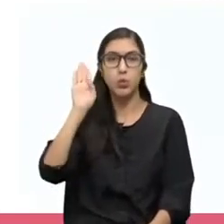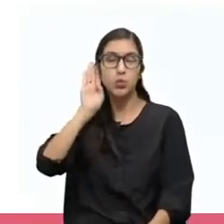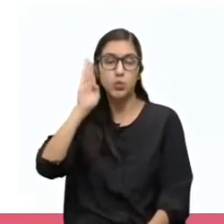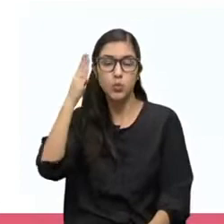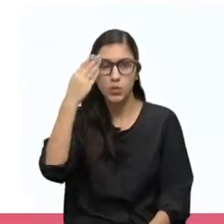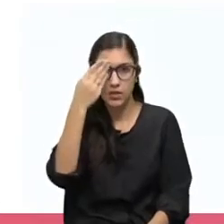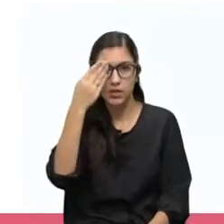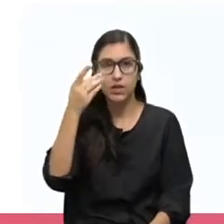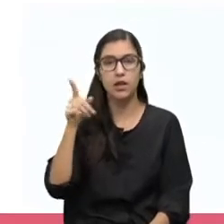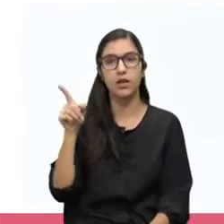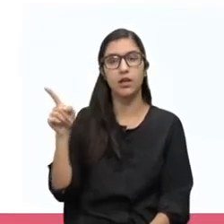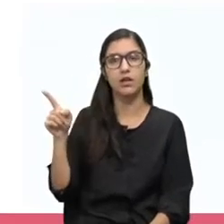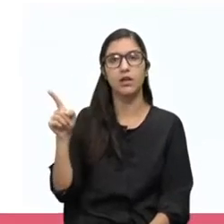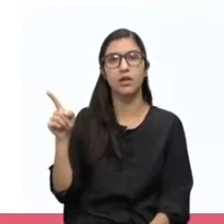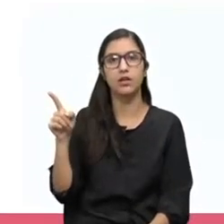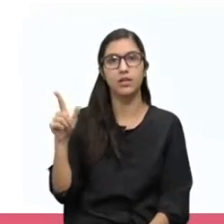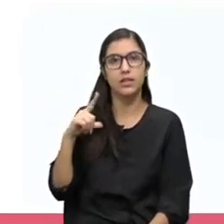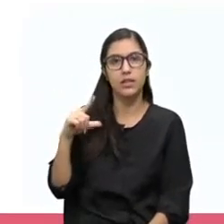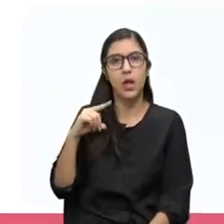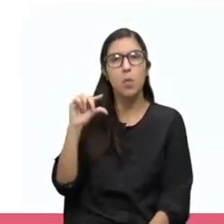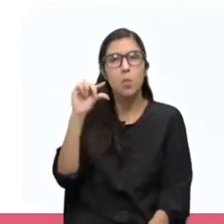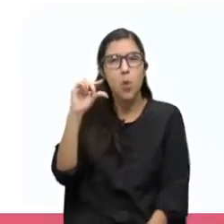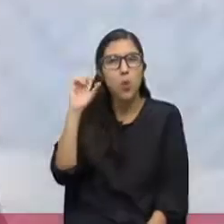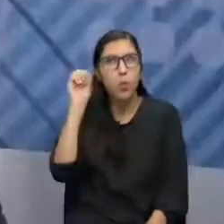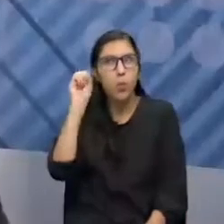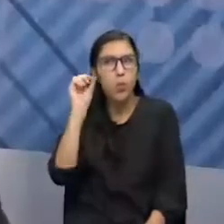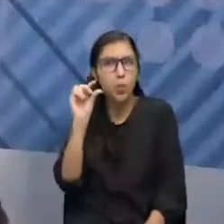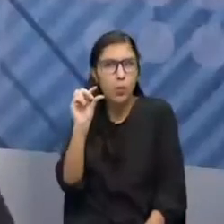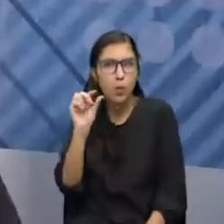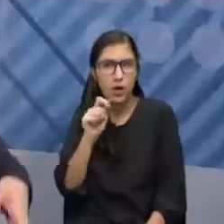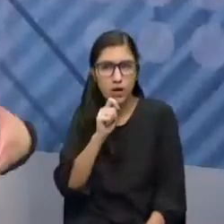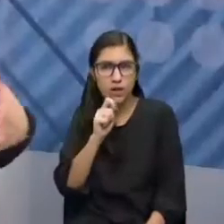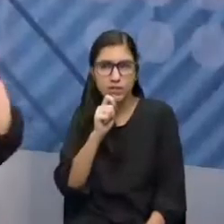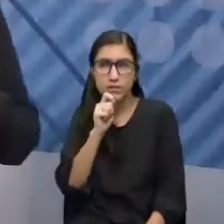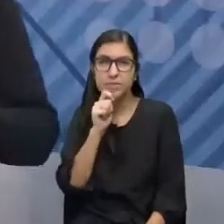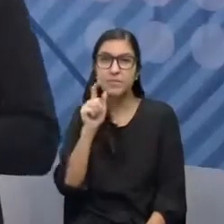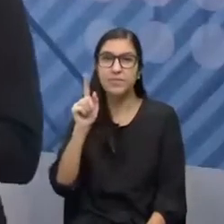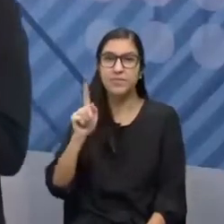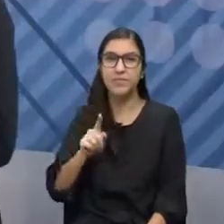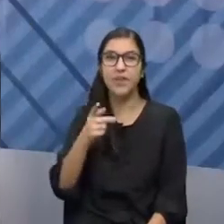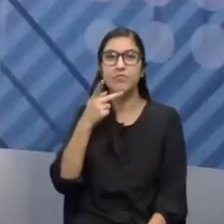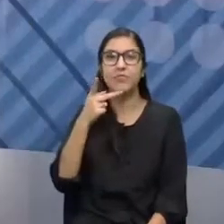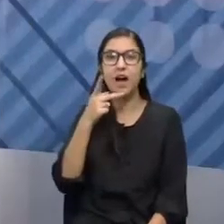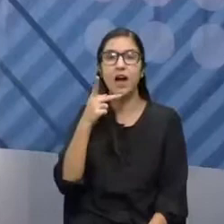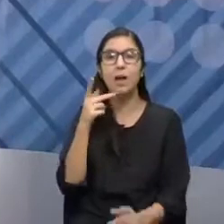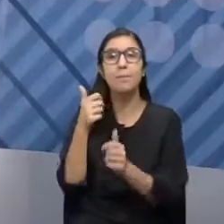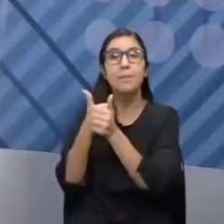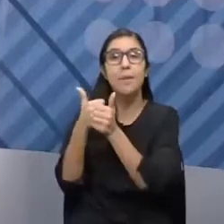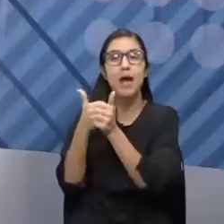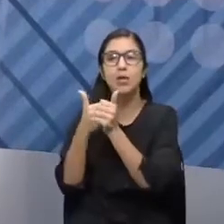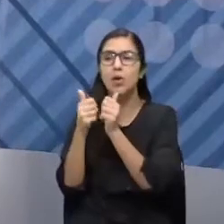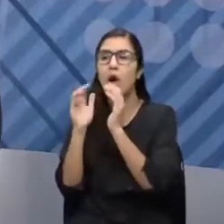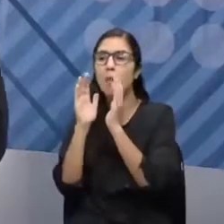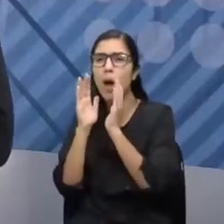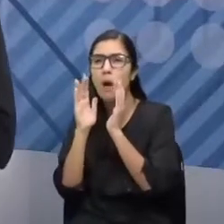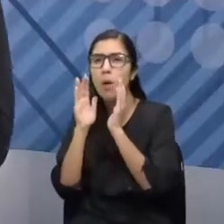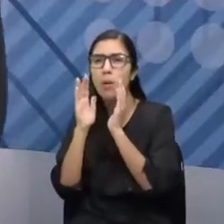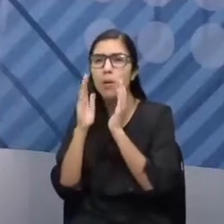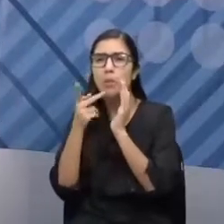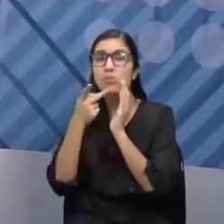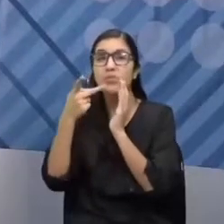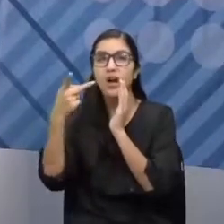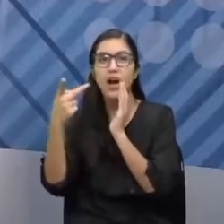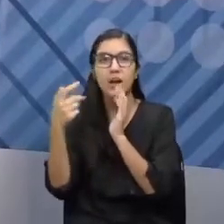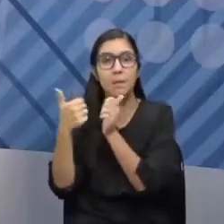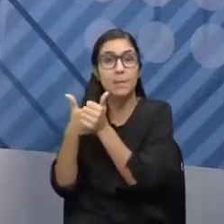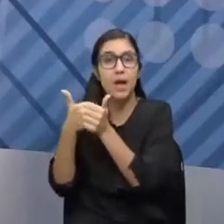surdo-cegueira com um resíduo auditivo ainda, nós chamamos de fala ampliada porque você fala próximo ao ouvido da pessoa, né? Então, você